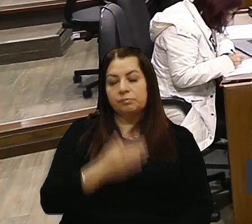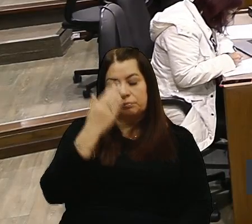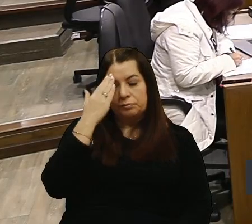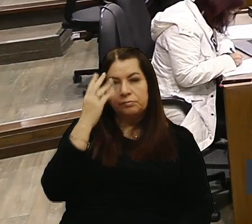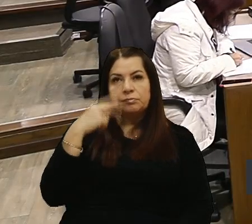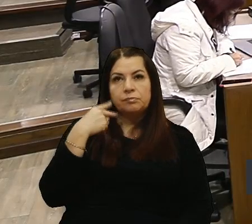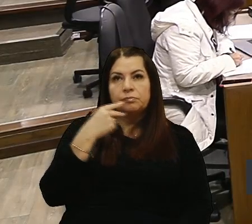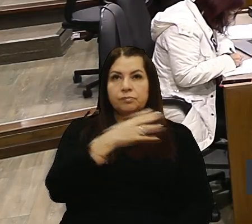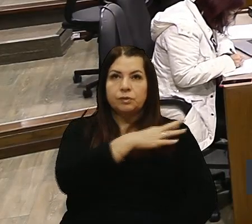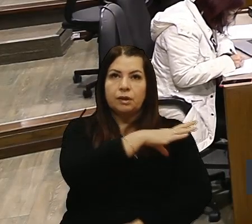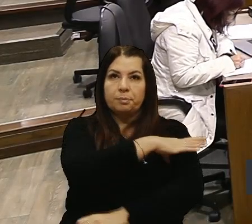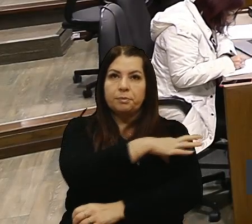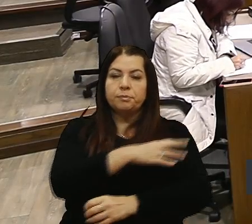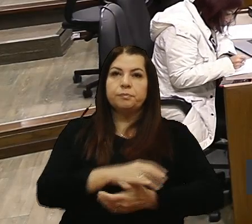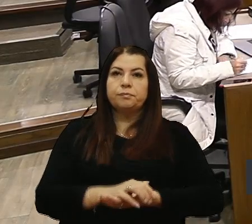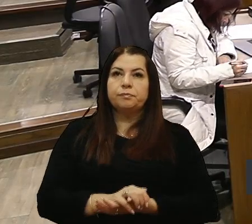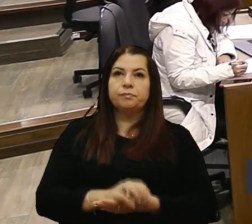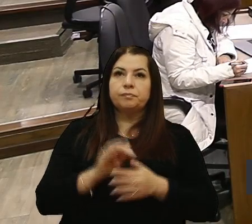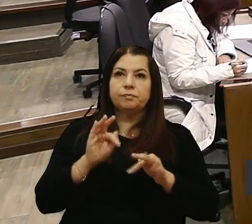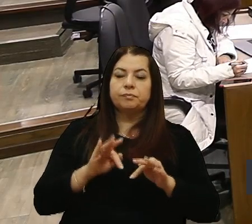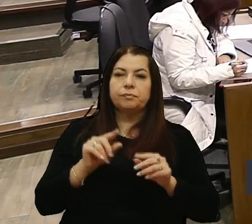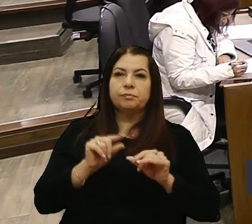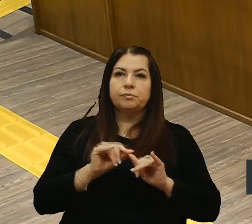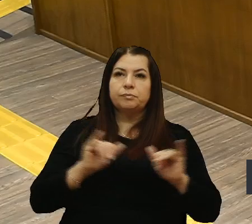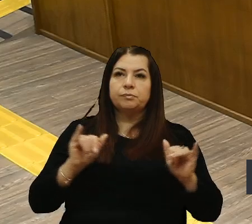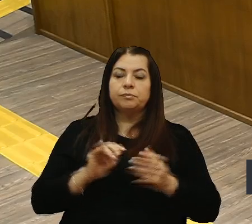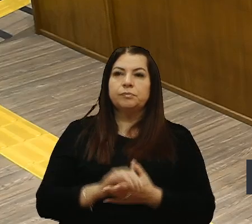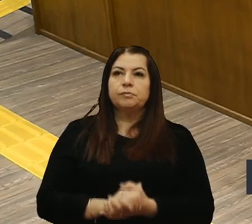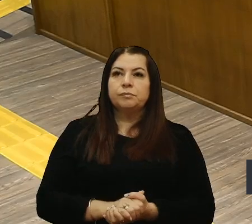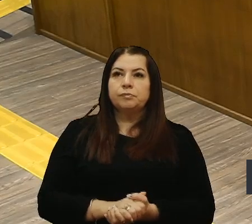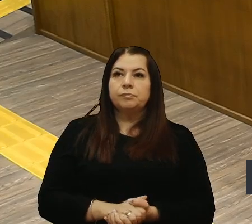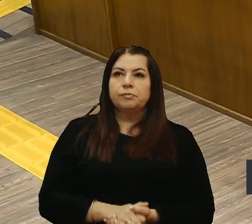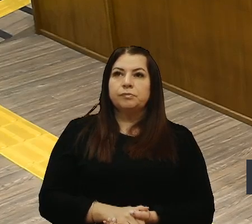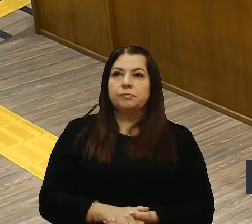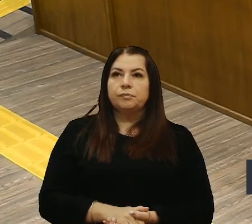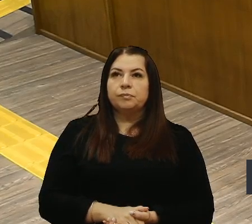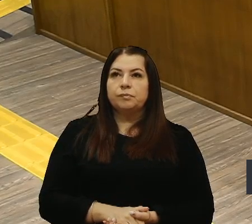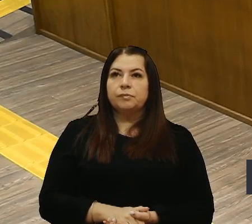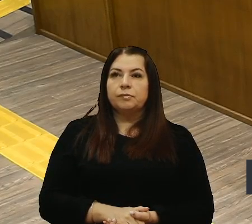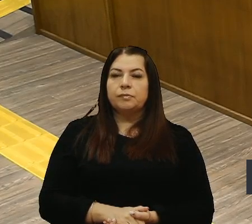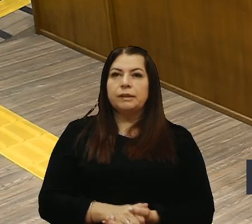vereador Ramon. Encerradas pequenas comunicações. Com a anuência dos líderes,